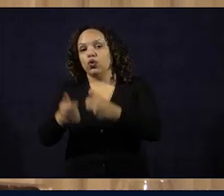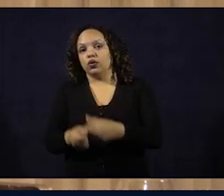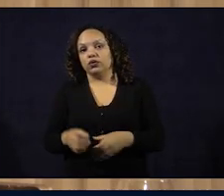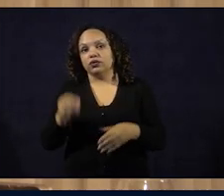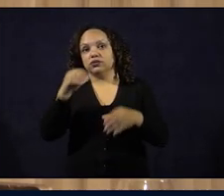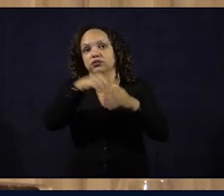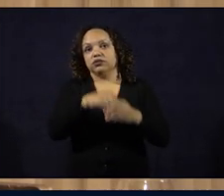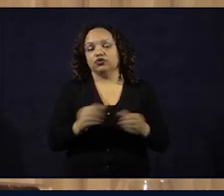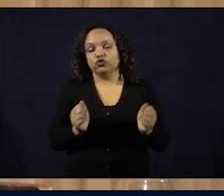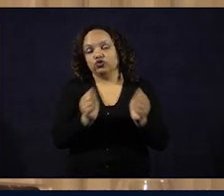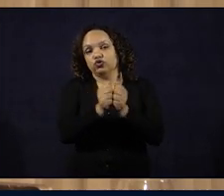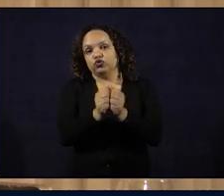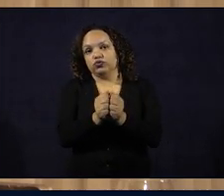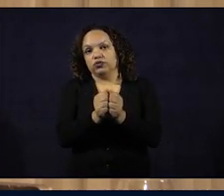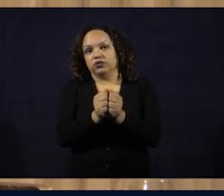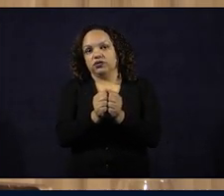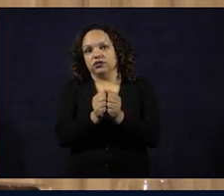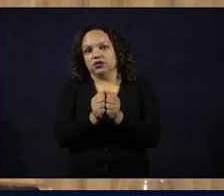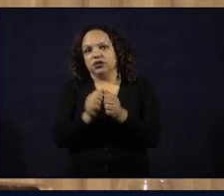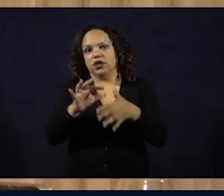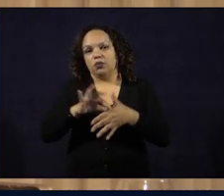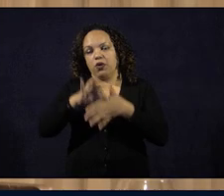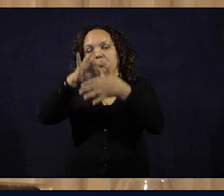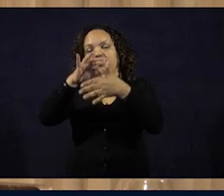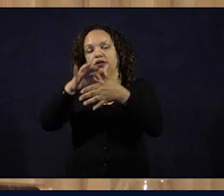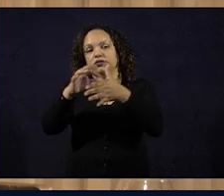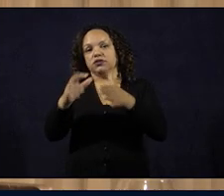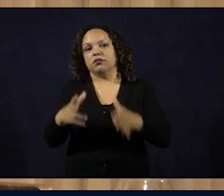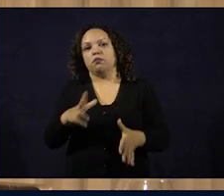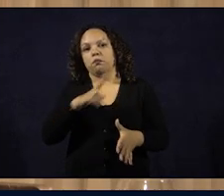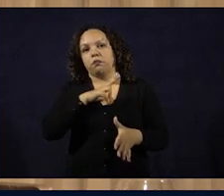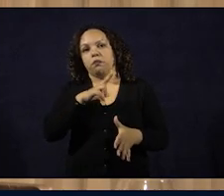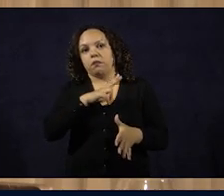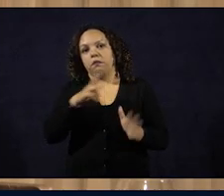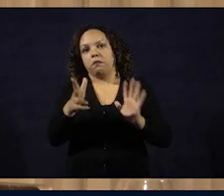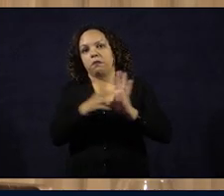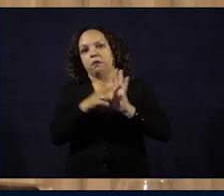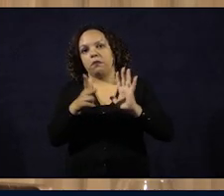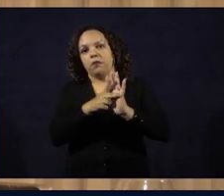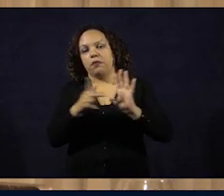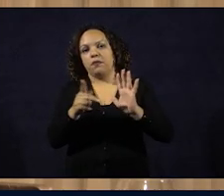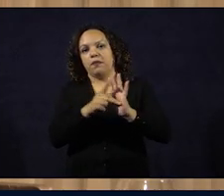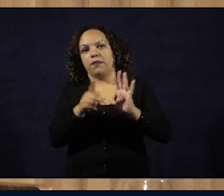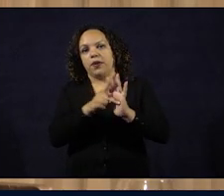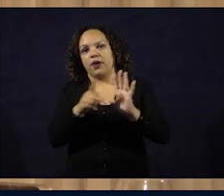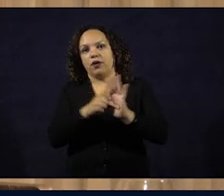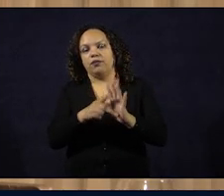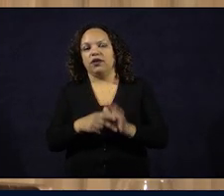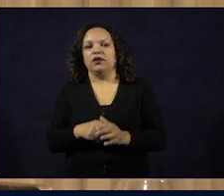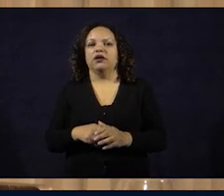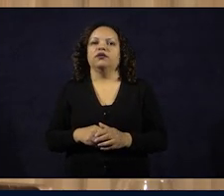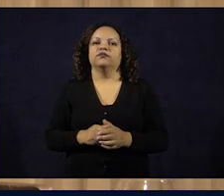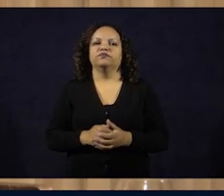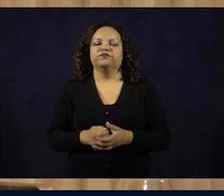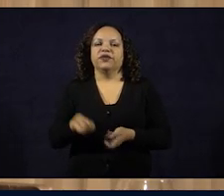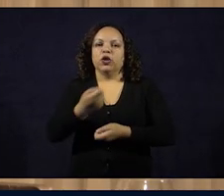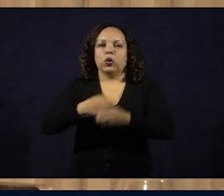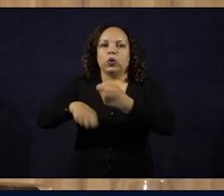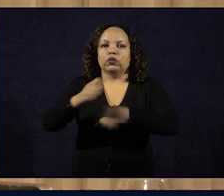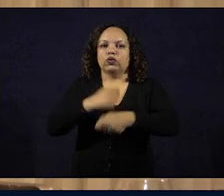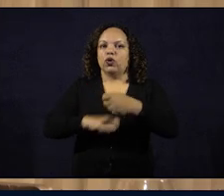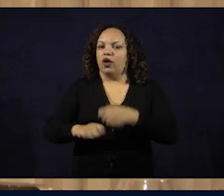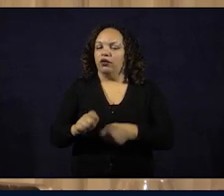porto, juntas, têm uma governança própria e operam aquela malha no modelo de condomínio. Não